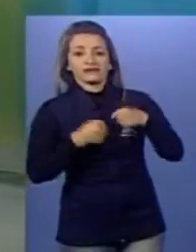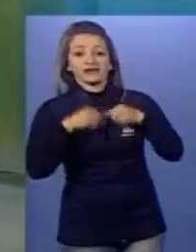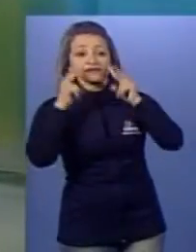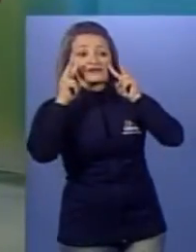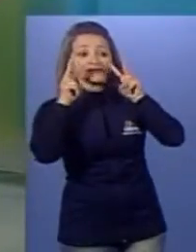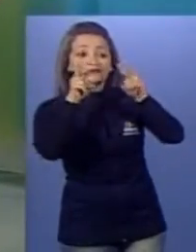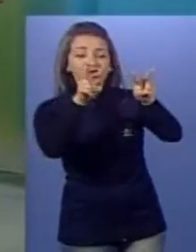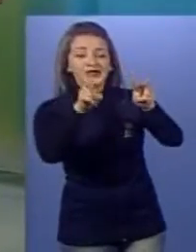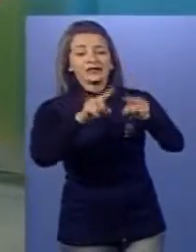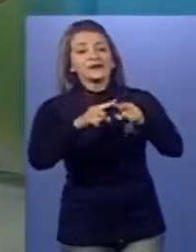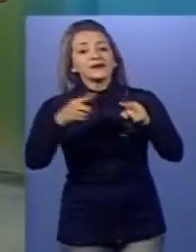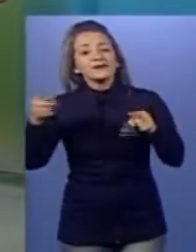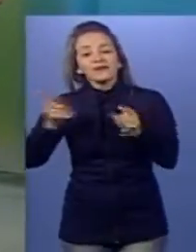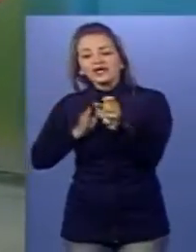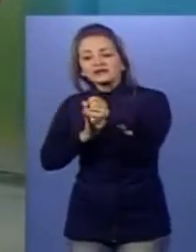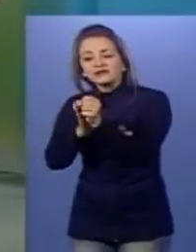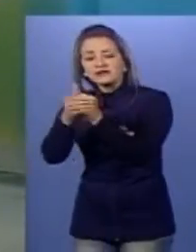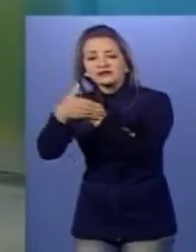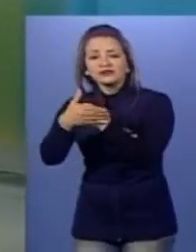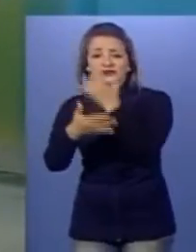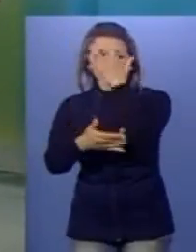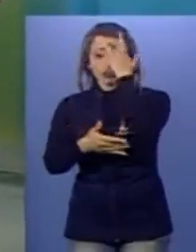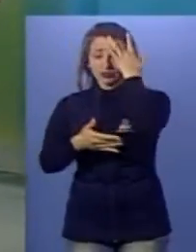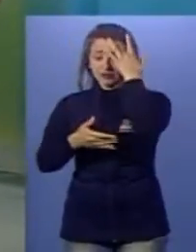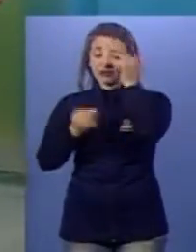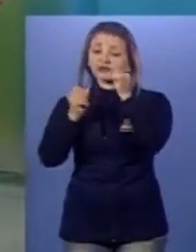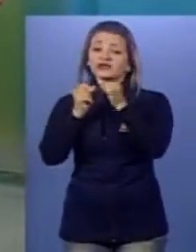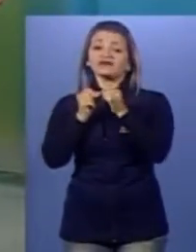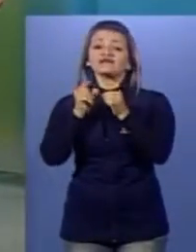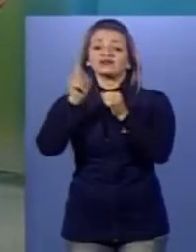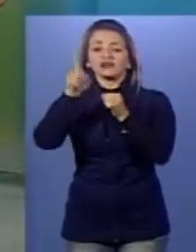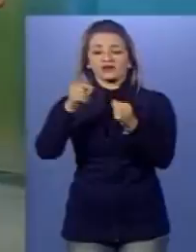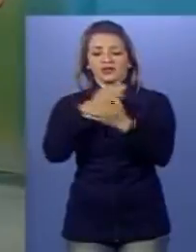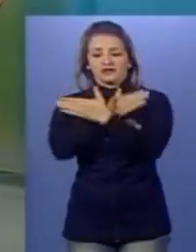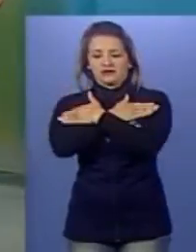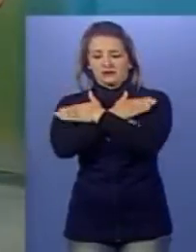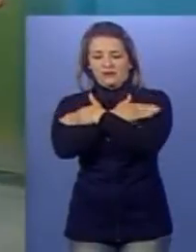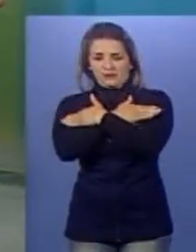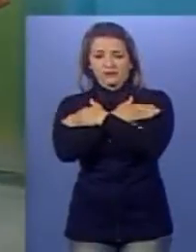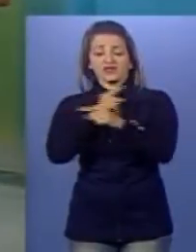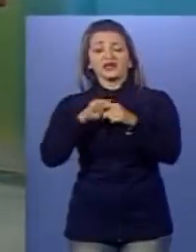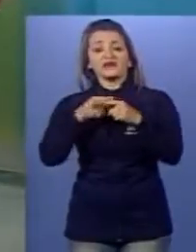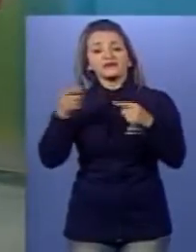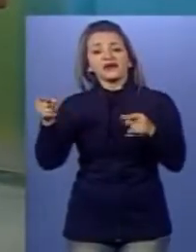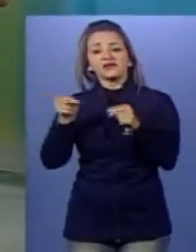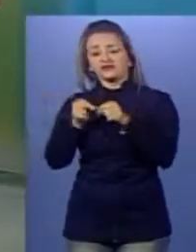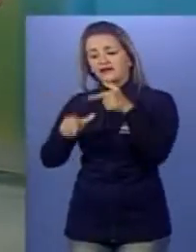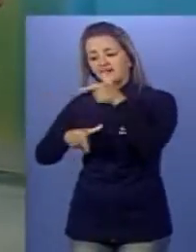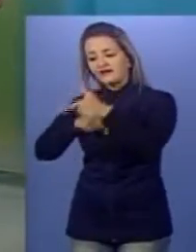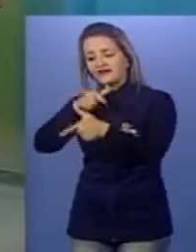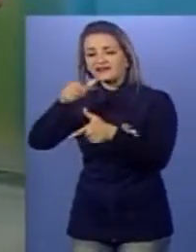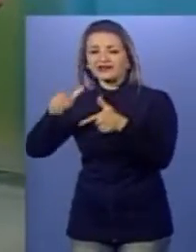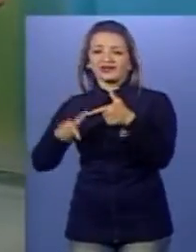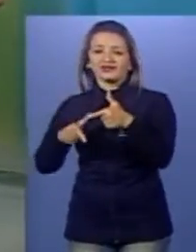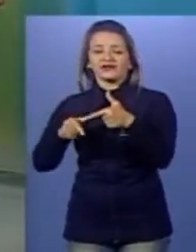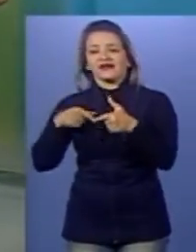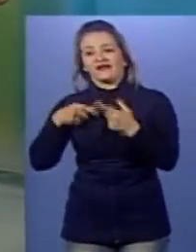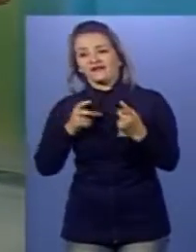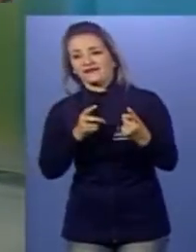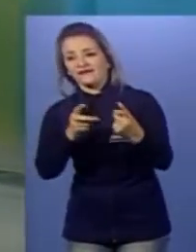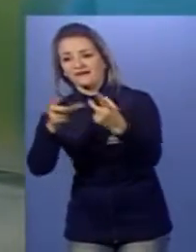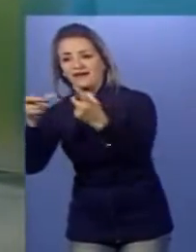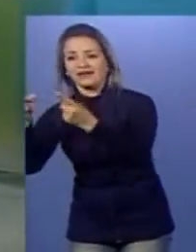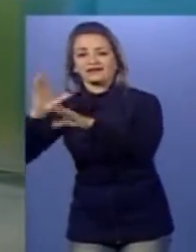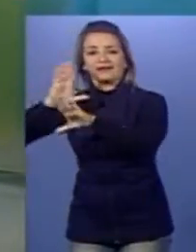que não fala nada mas é um cara que está vendendo alguma coisa do paraguai em um